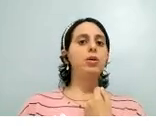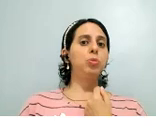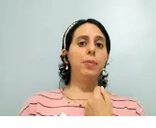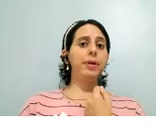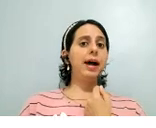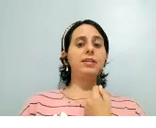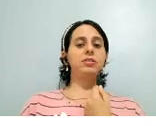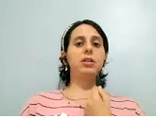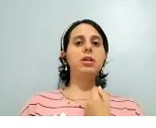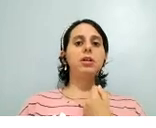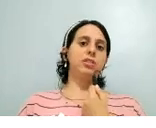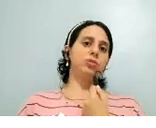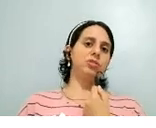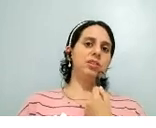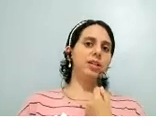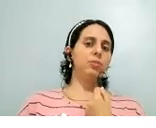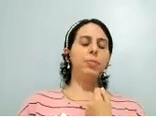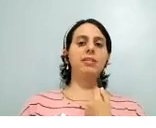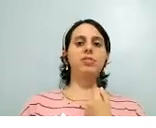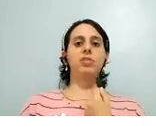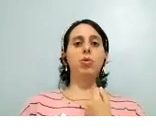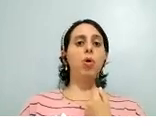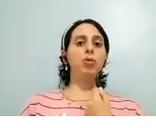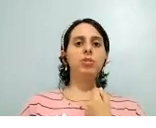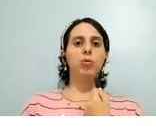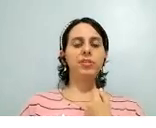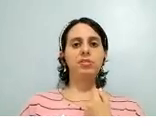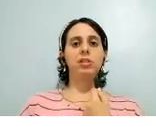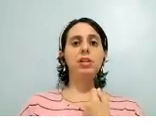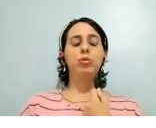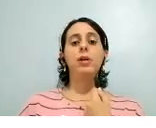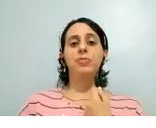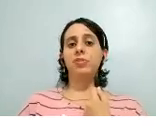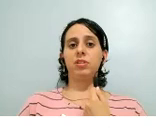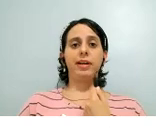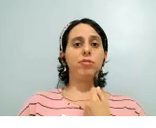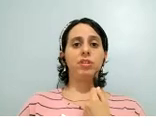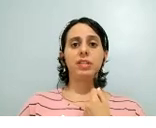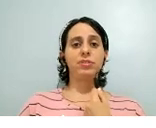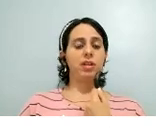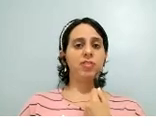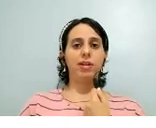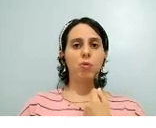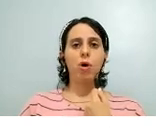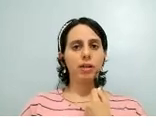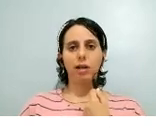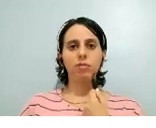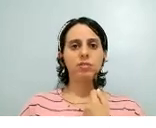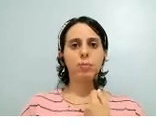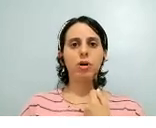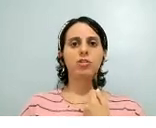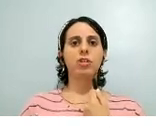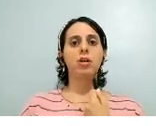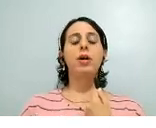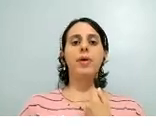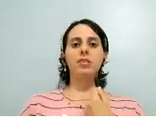né? Numa praça. Às vezes você está numa praça, você encontra um conhecido, então você quer conversar, você quer falar um oi, é claro que